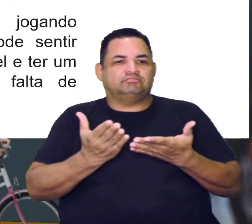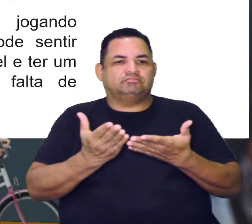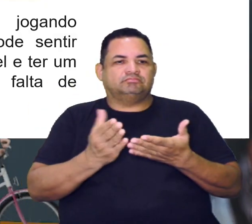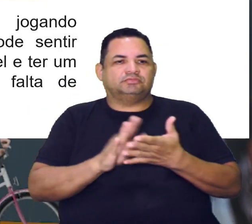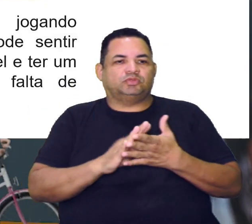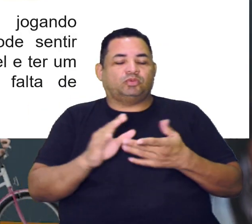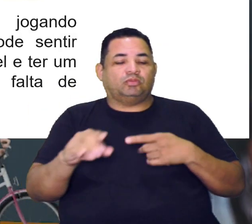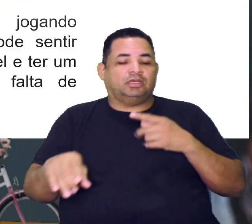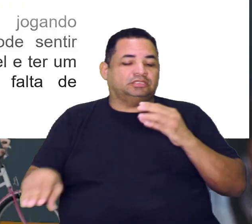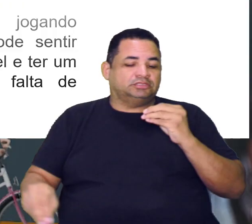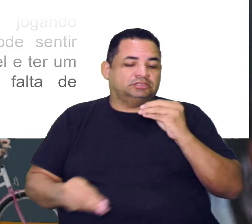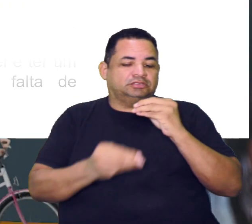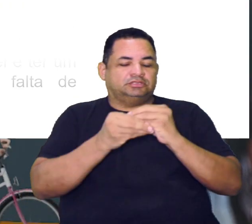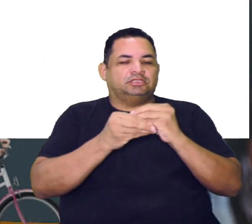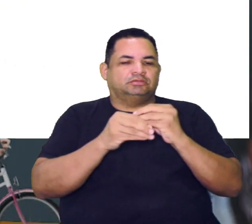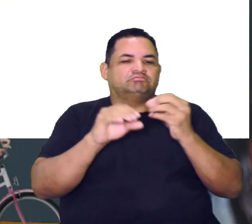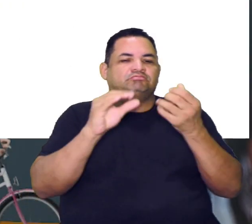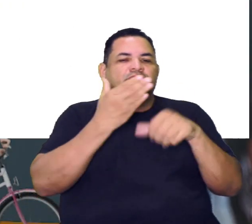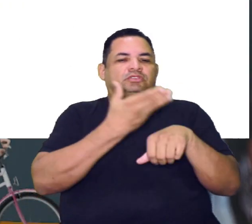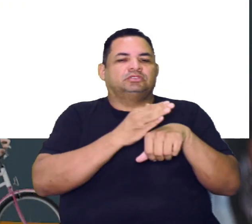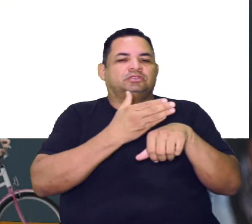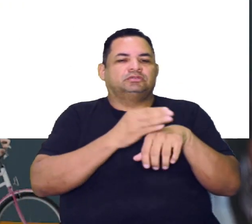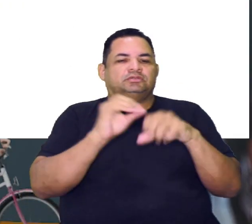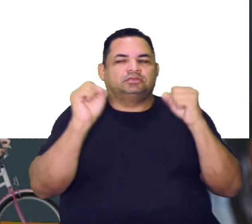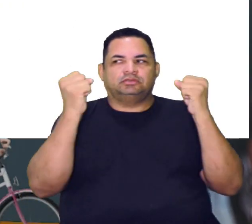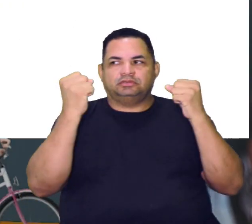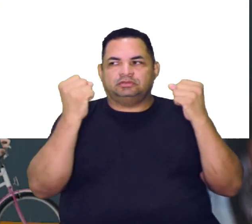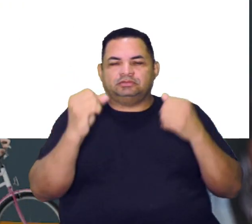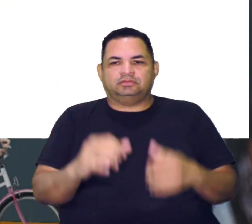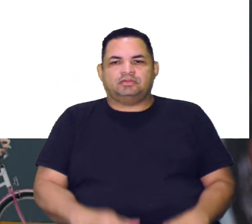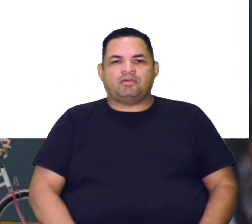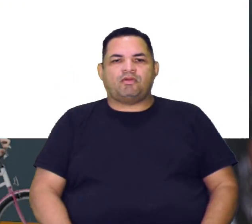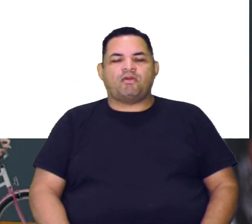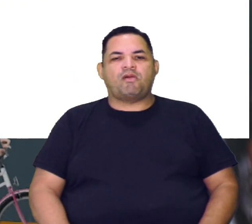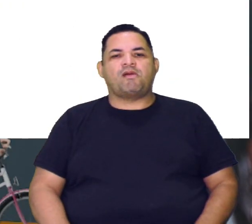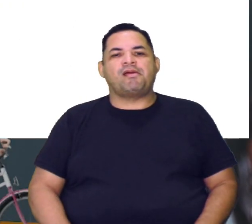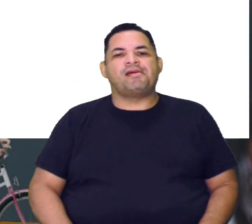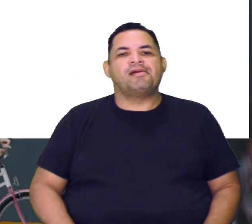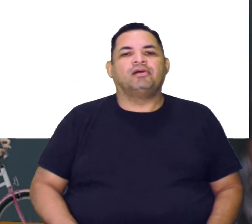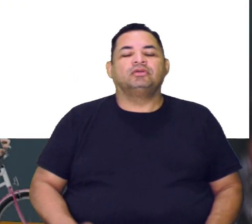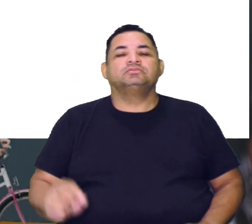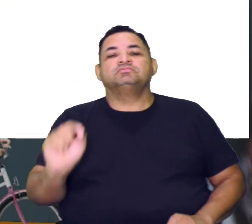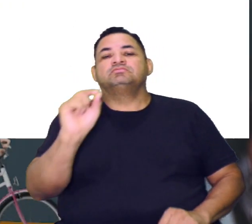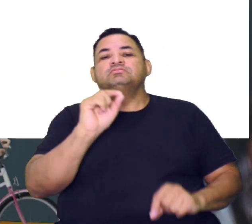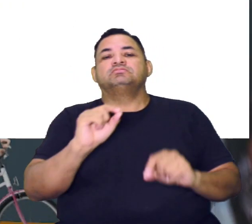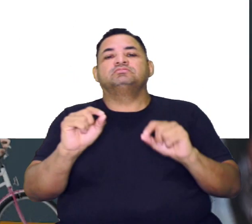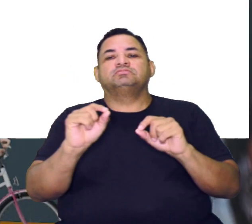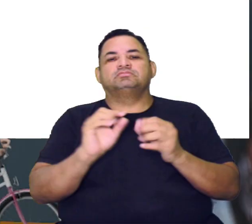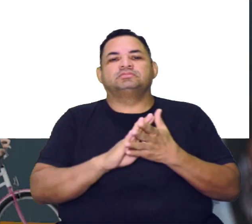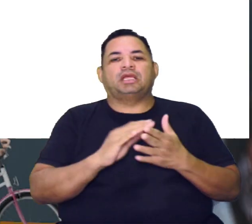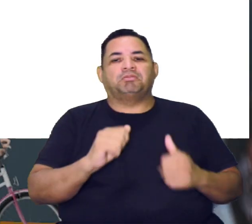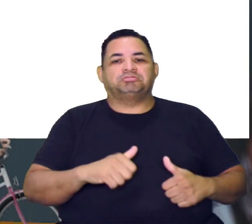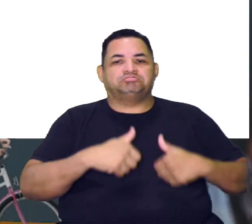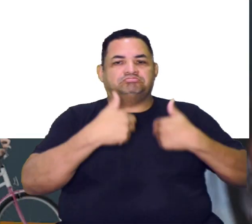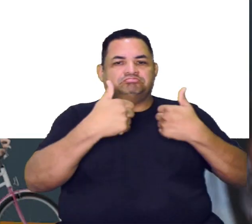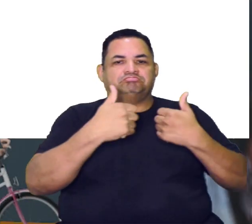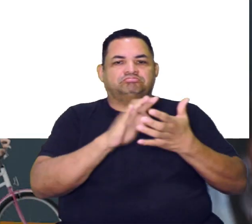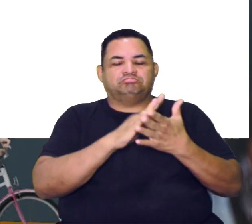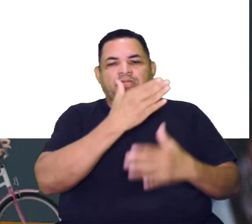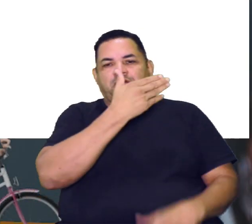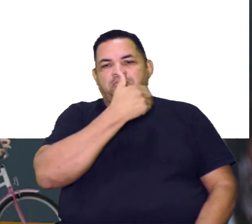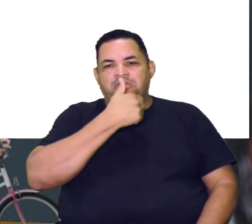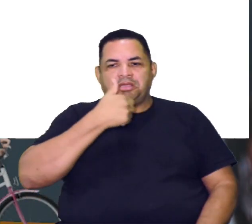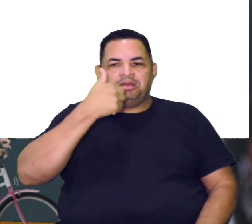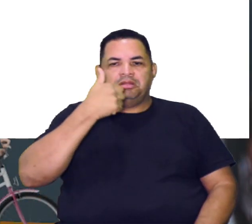aí do exercício físico. Tudo bem? Dentro desses benefícios, o que a gente observa? A gente observa a melhora